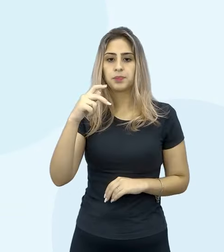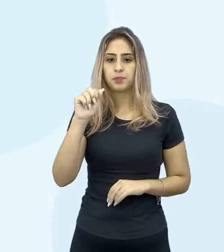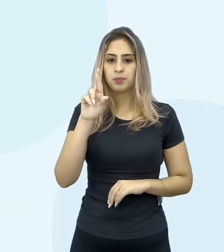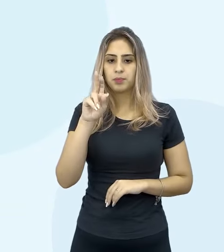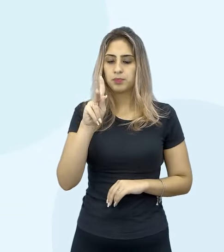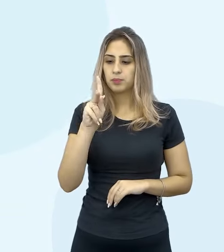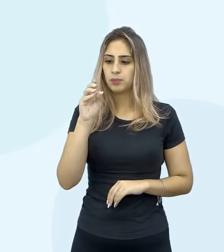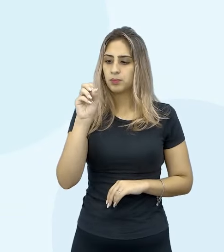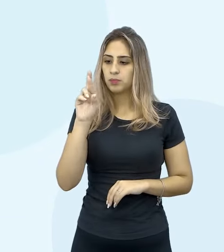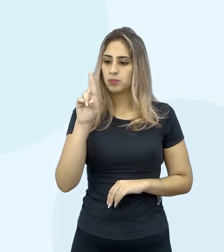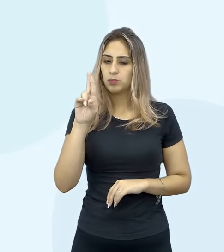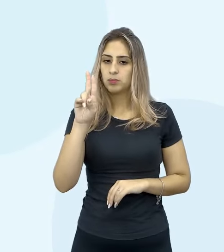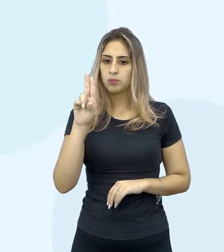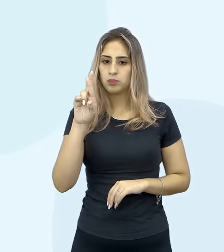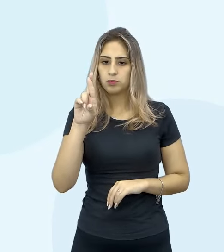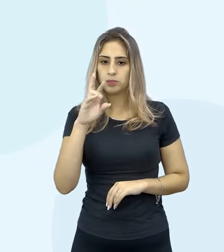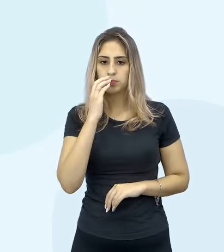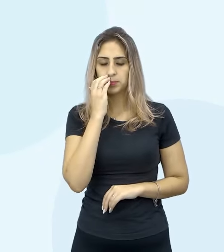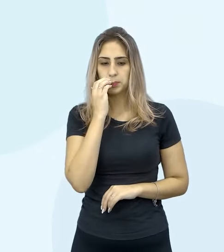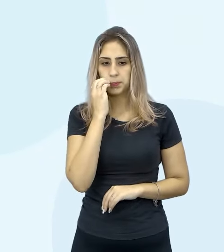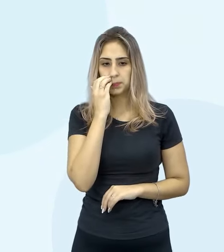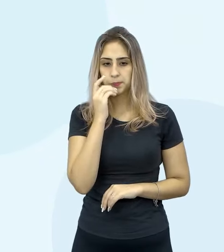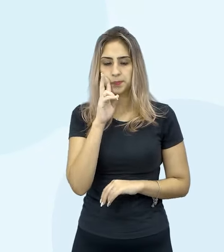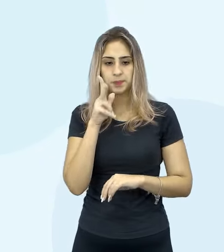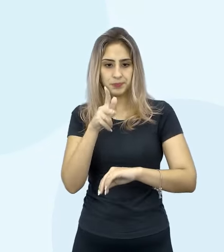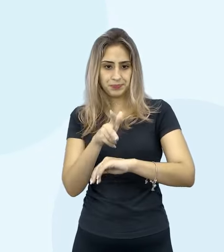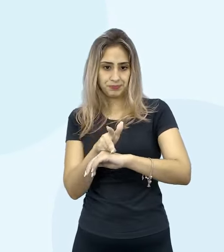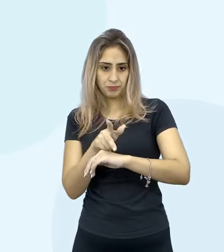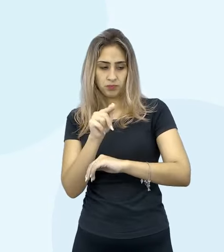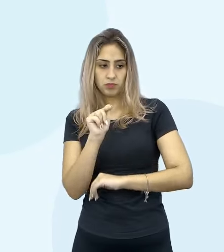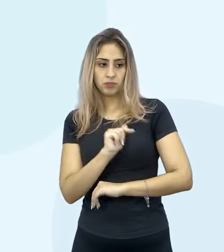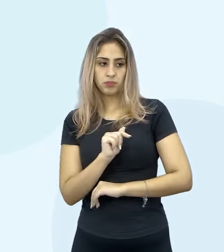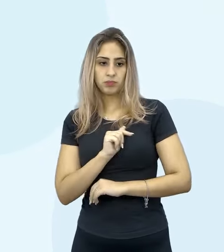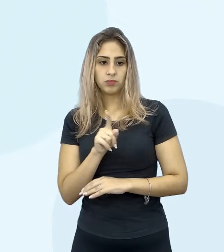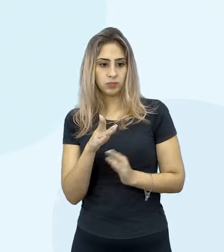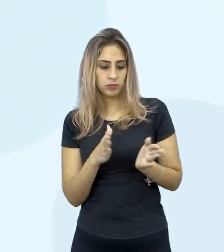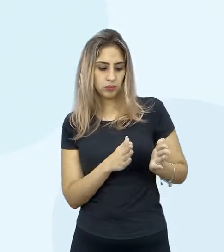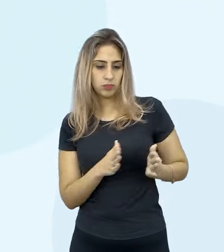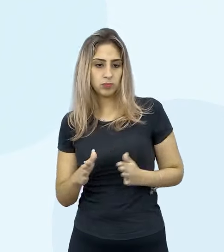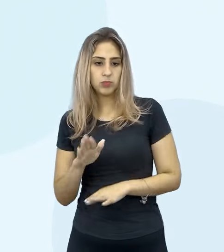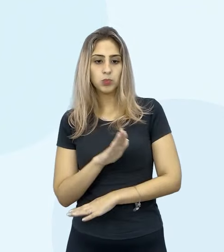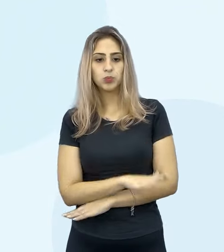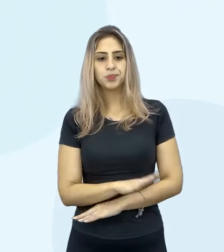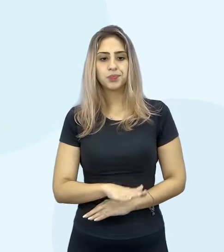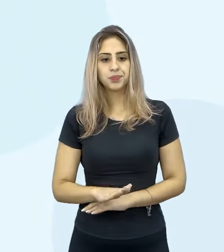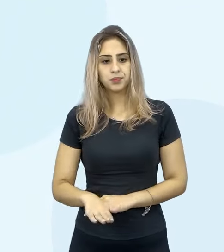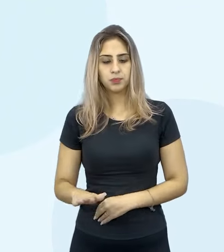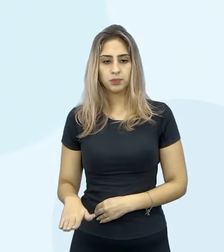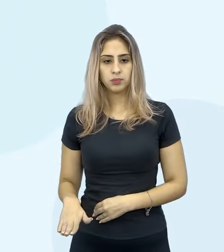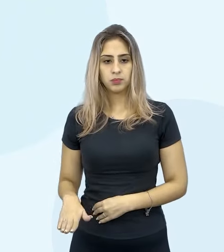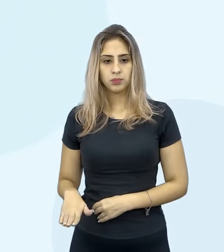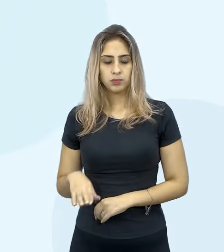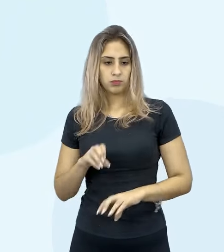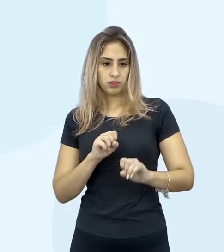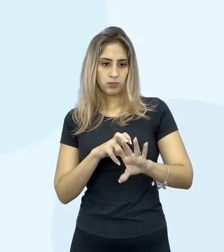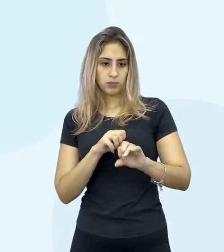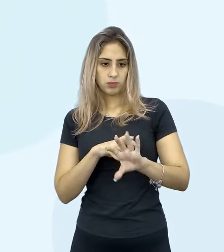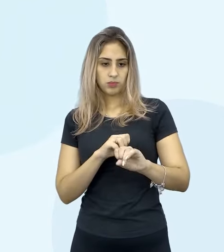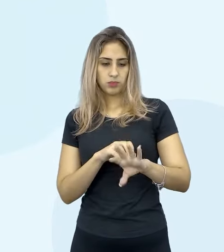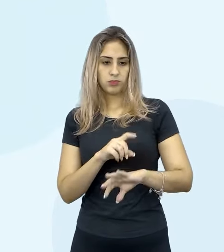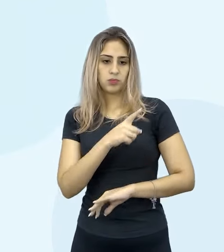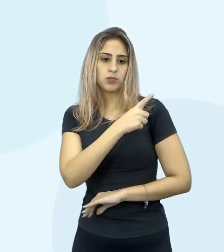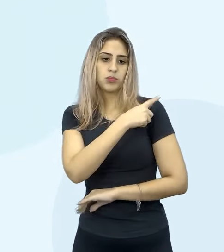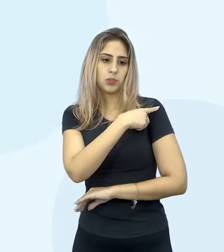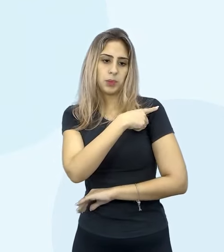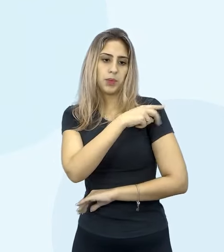escola. No vídeo, ele passa sobre crianças da educação fundamental